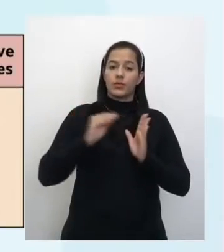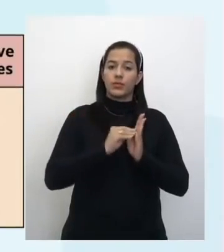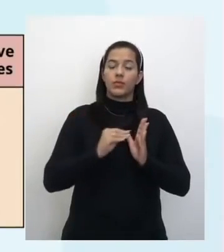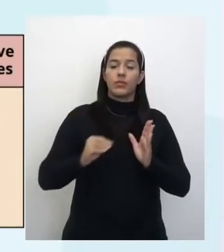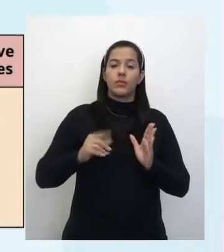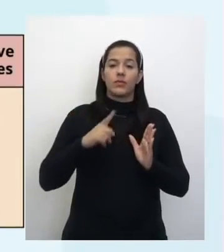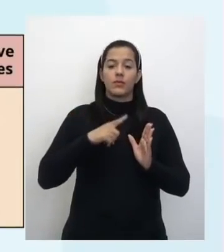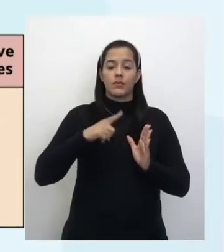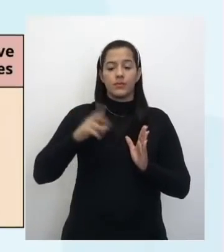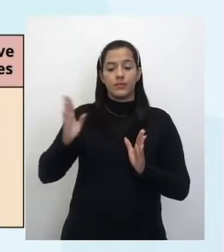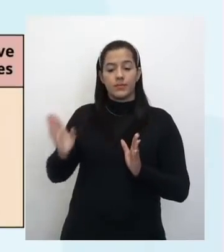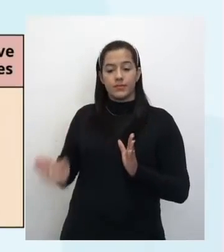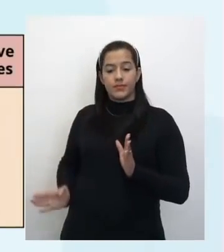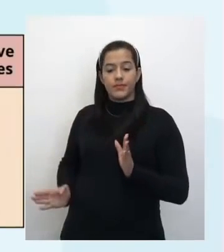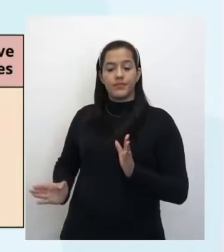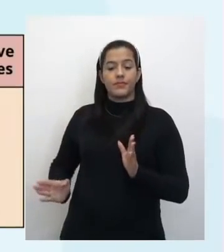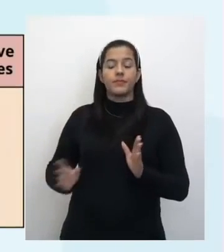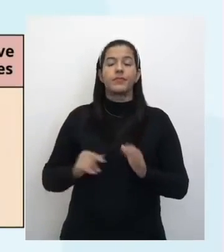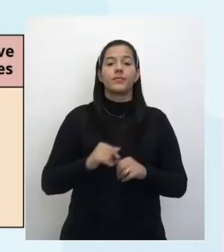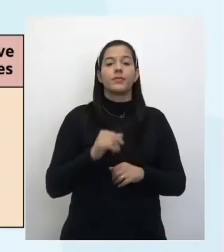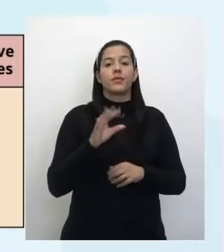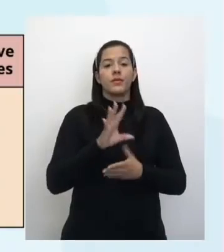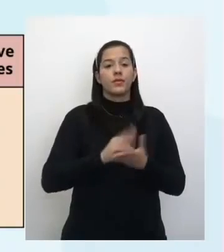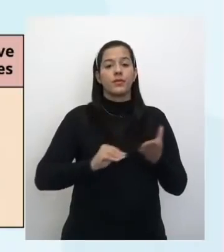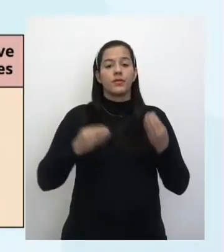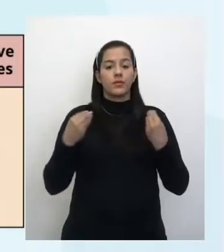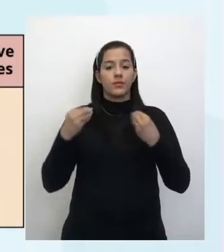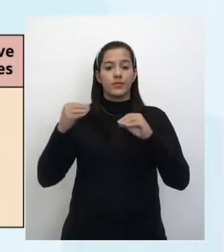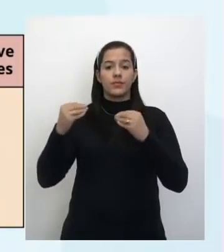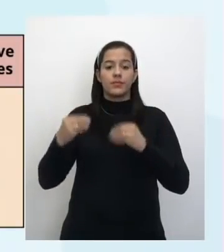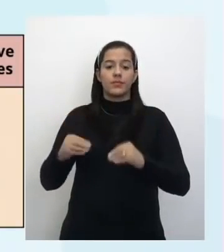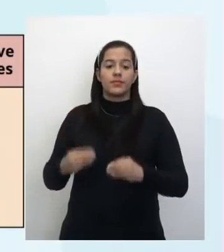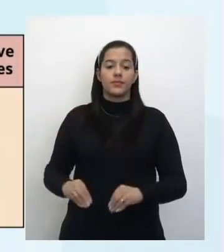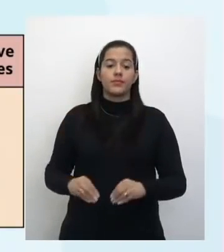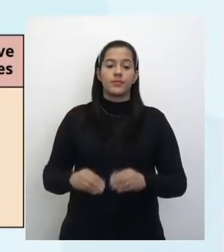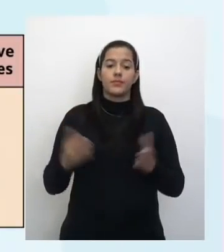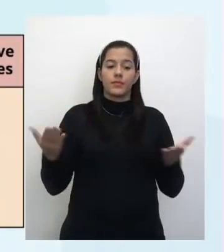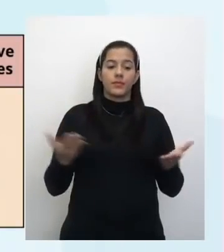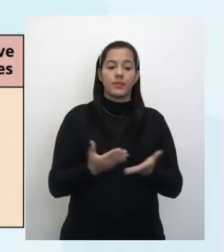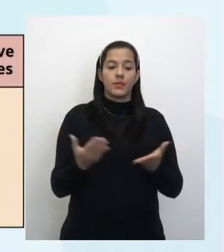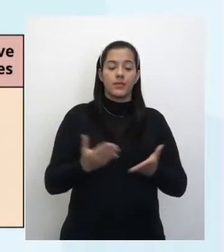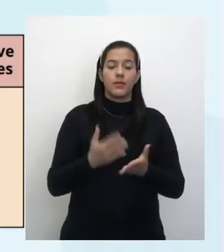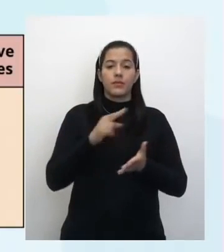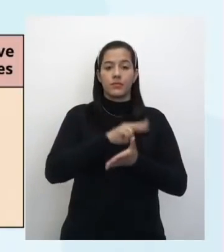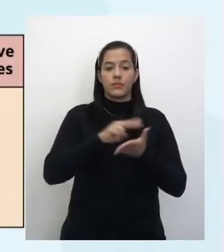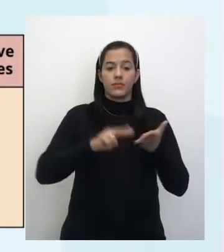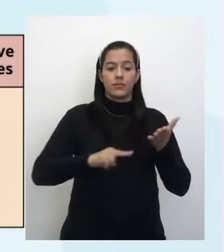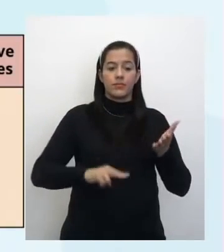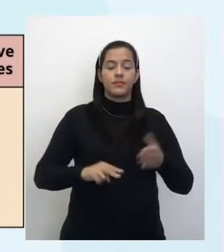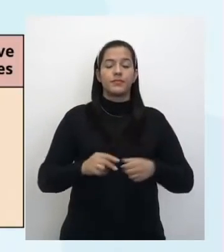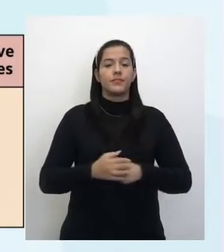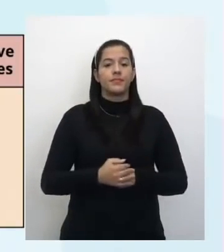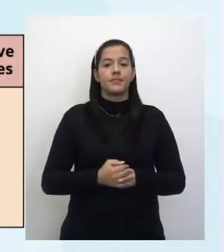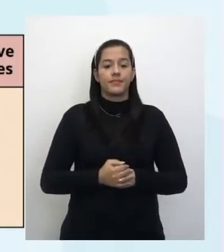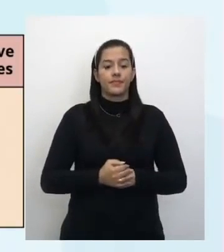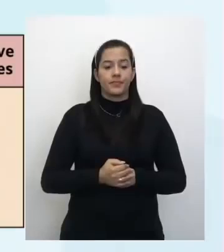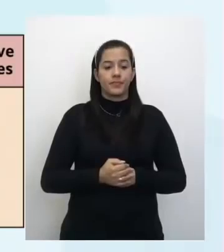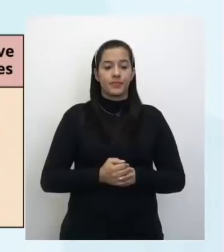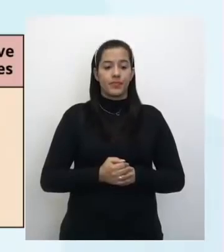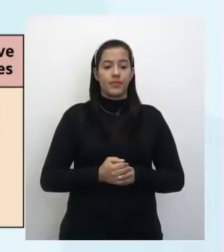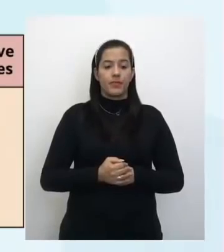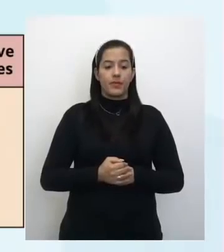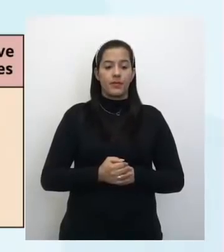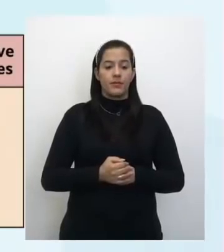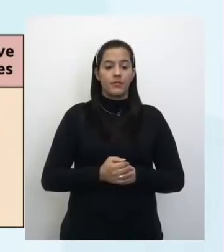que com os pronomes que tem aqui então a gente encontra vocês vão completando o trabalho um pouquinho a pronúncia de novo vamos lá como é que fala aí o João ai